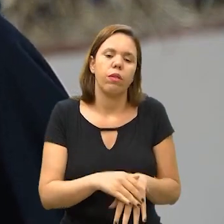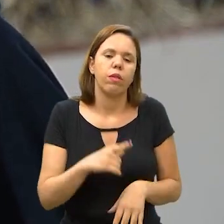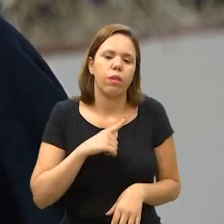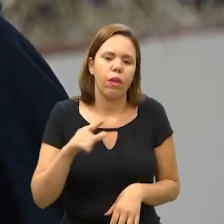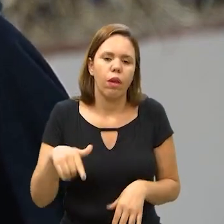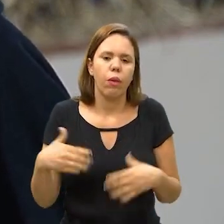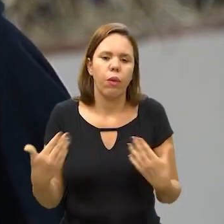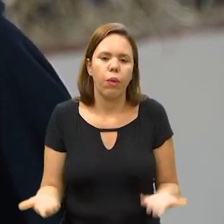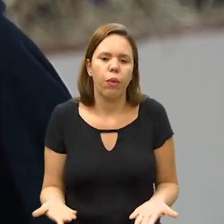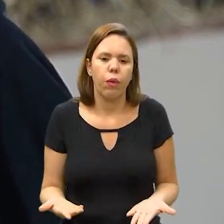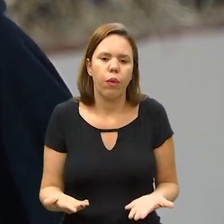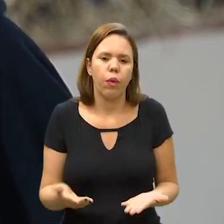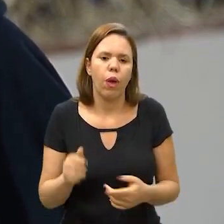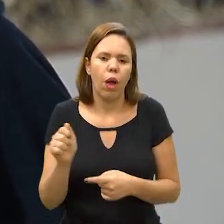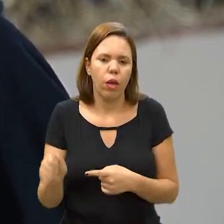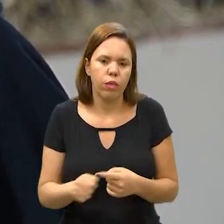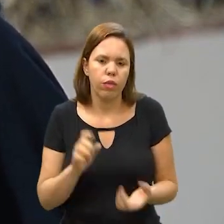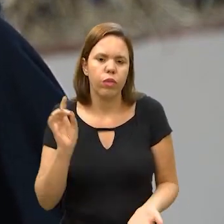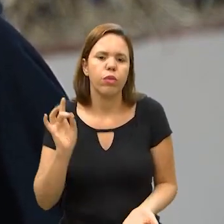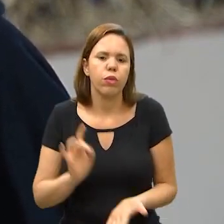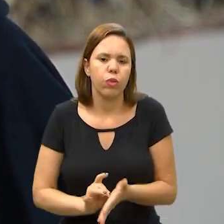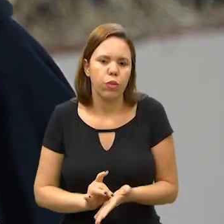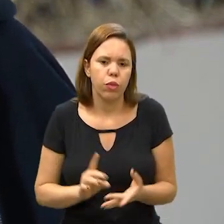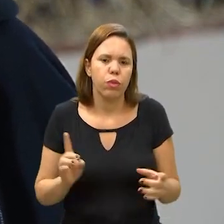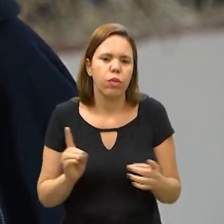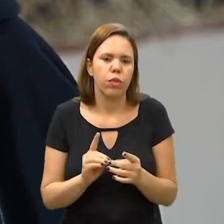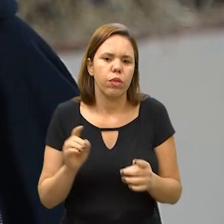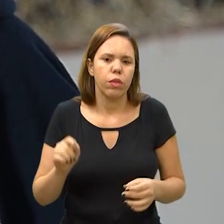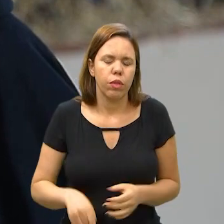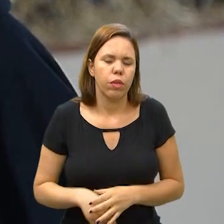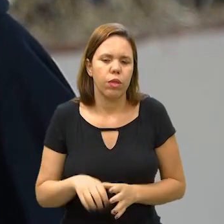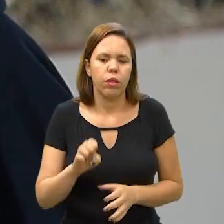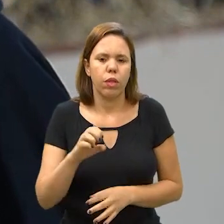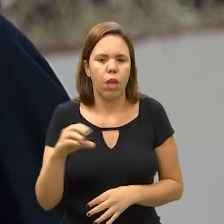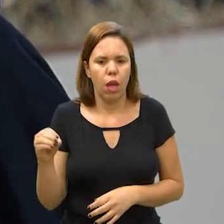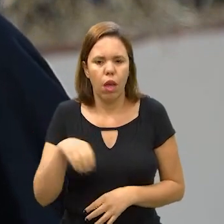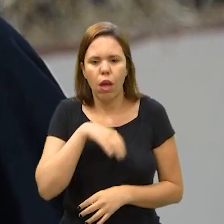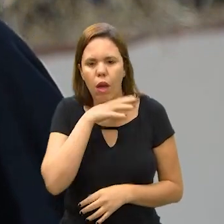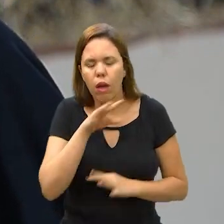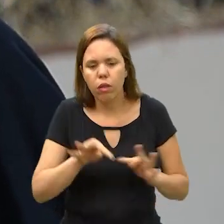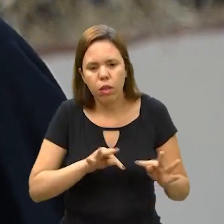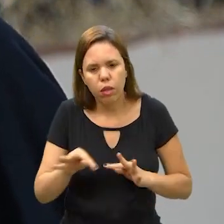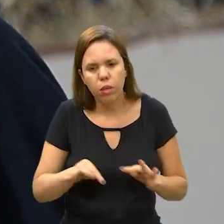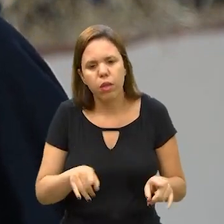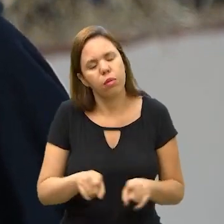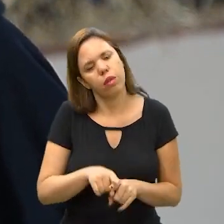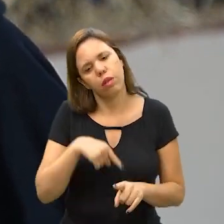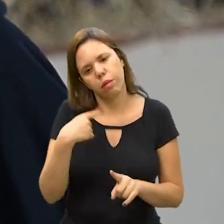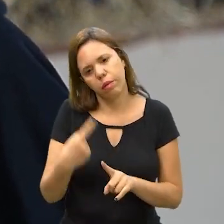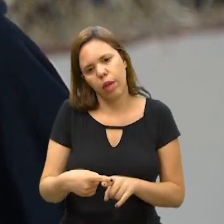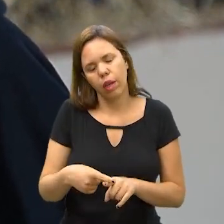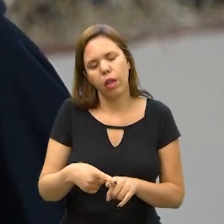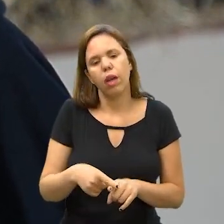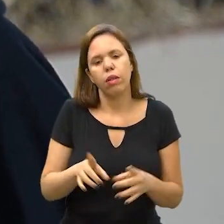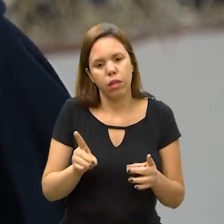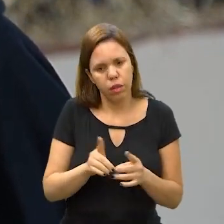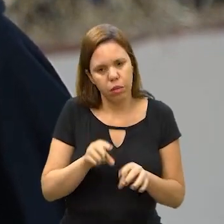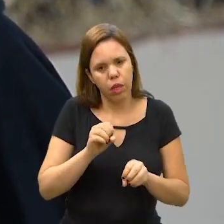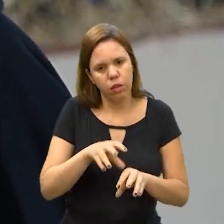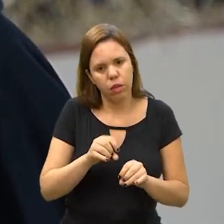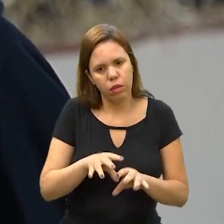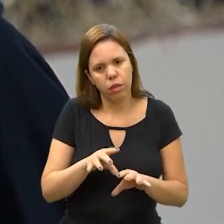no qual a associação realiza o atendimento ecoterápico e mais o atendimento